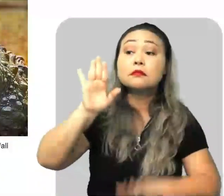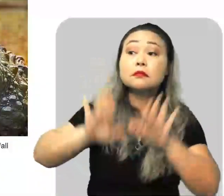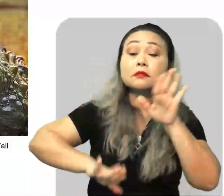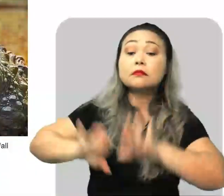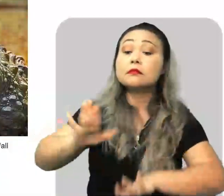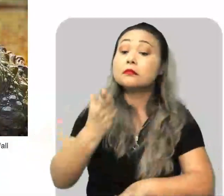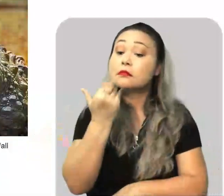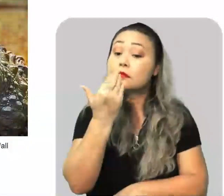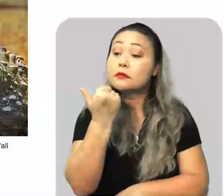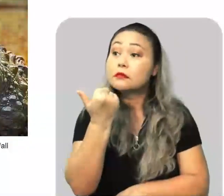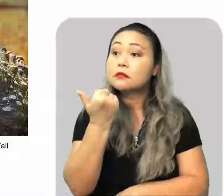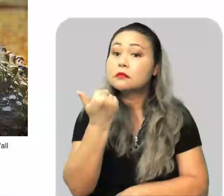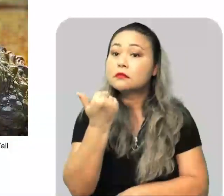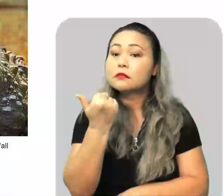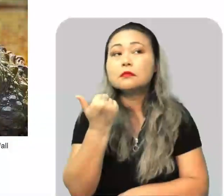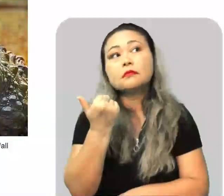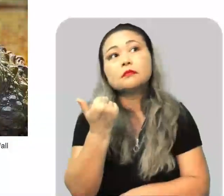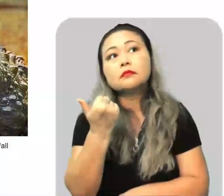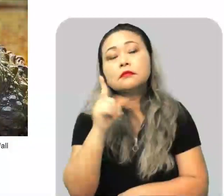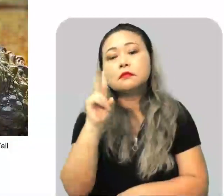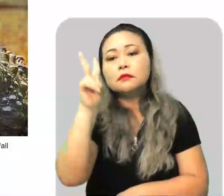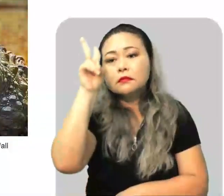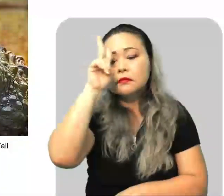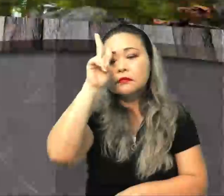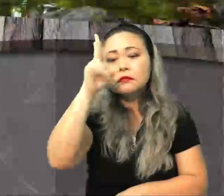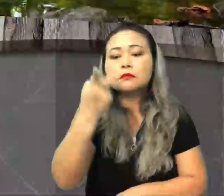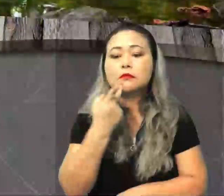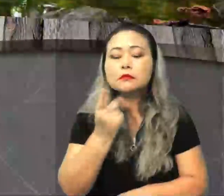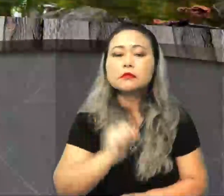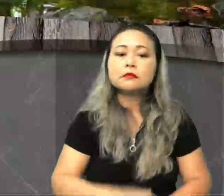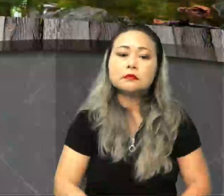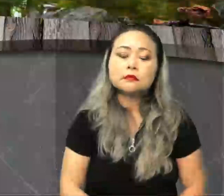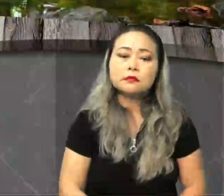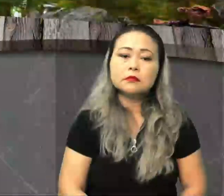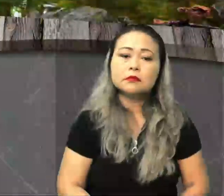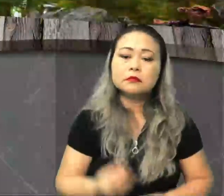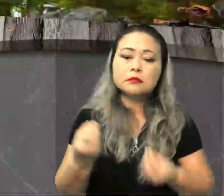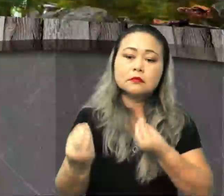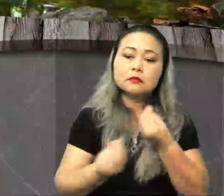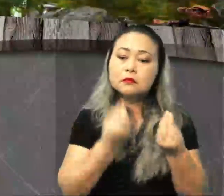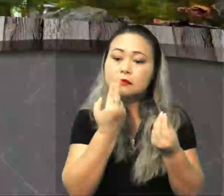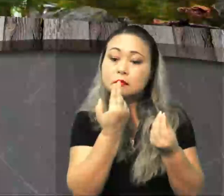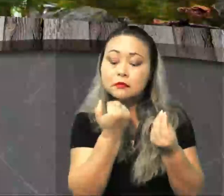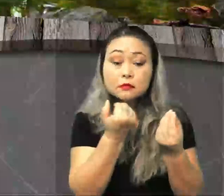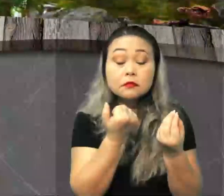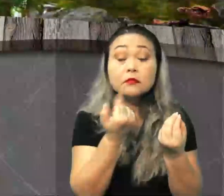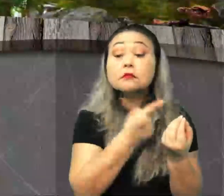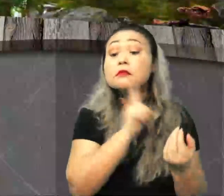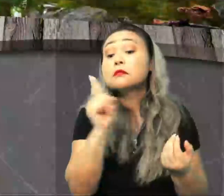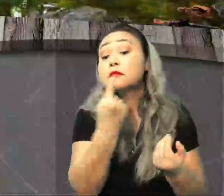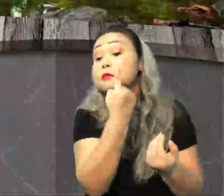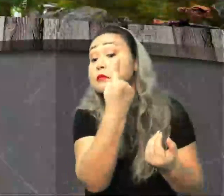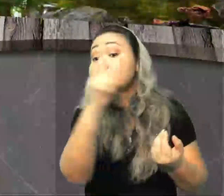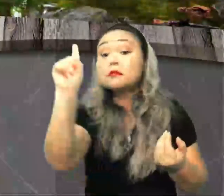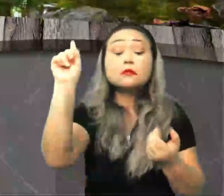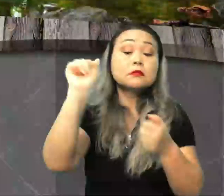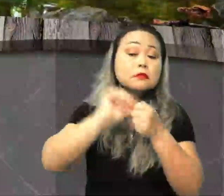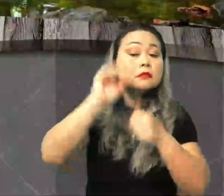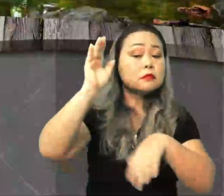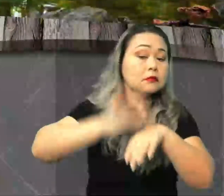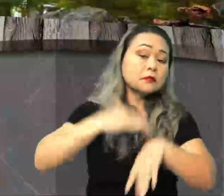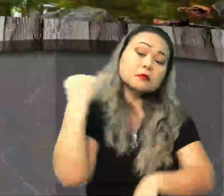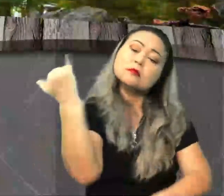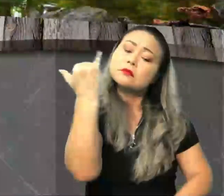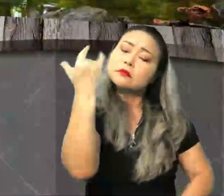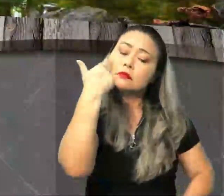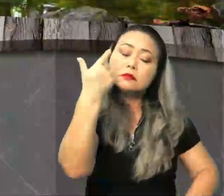Quanto à nutrição, lembra que a gente falou que a forma de nutrição é uma das formas mais importantes